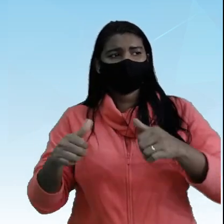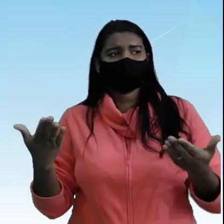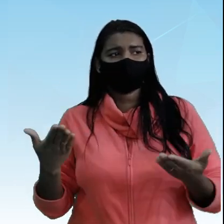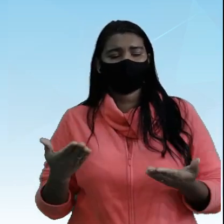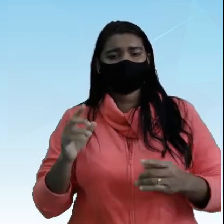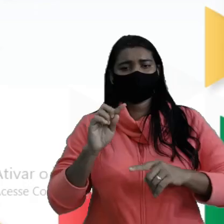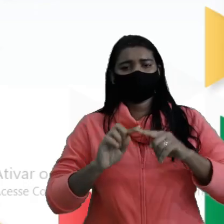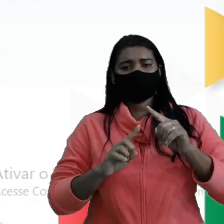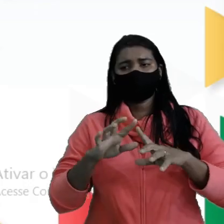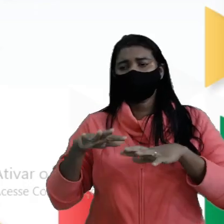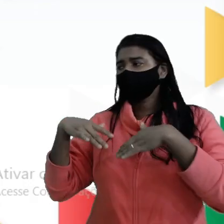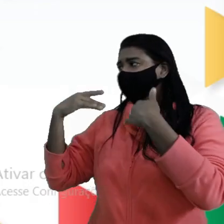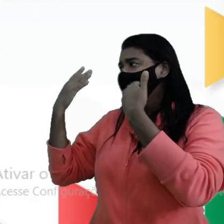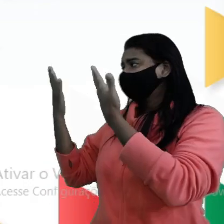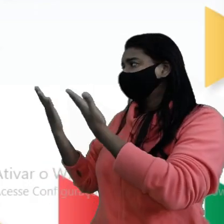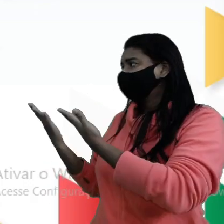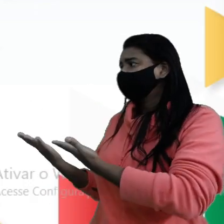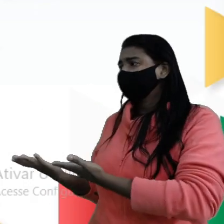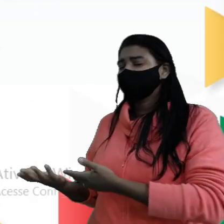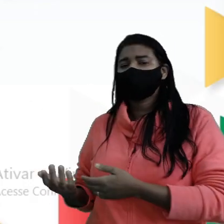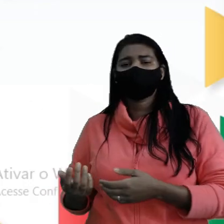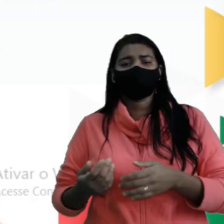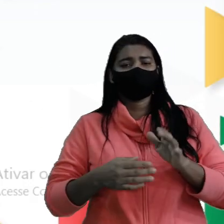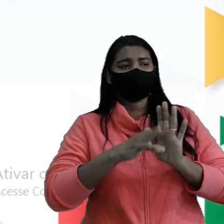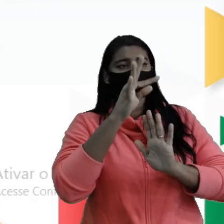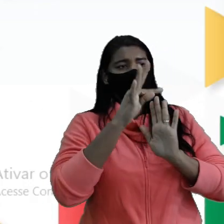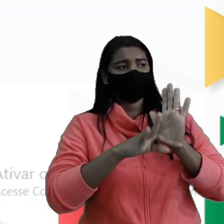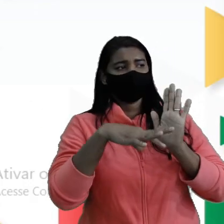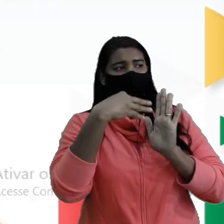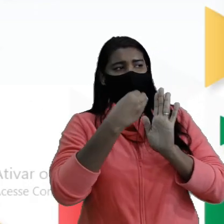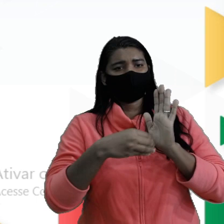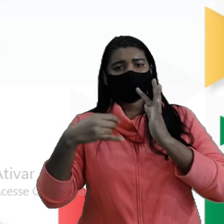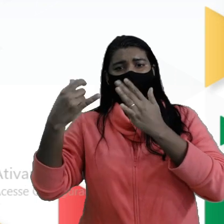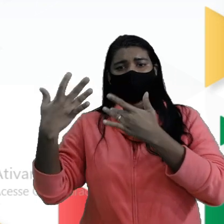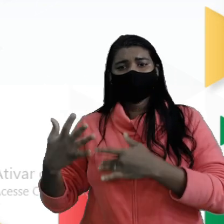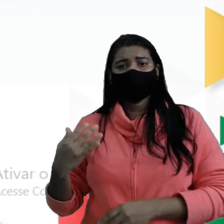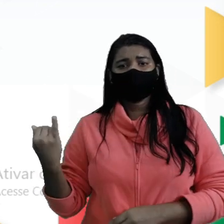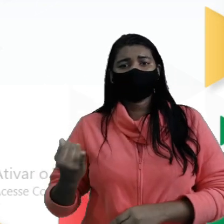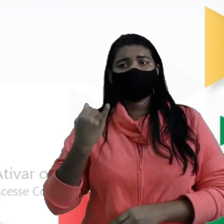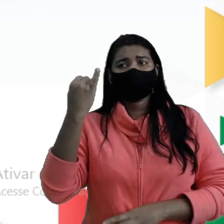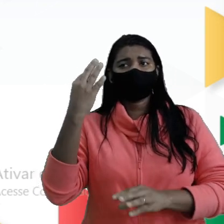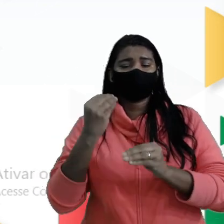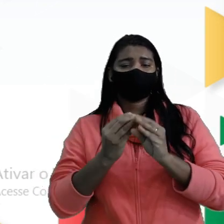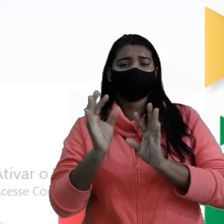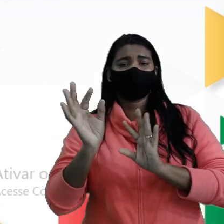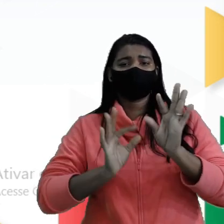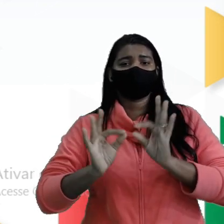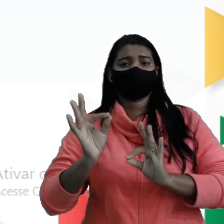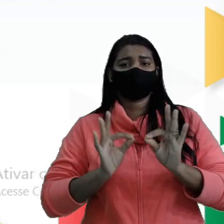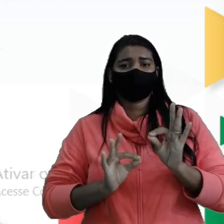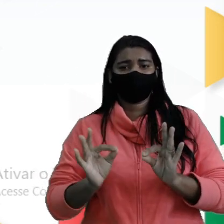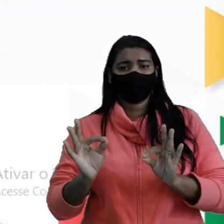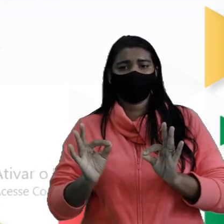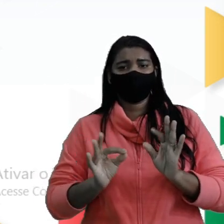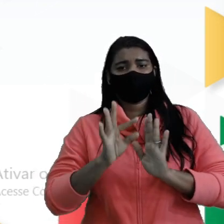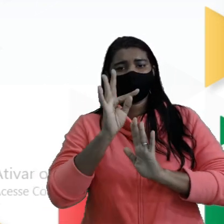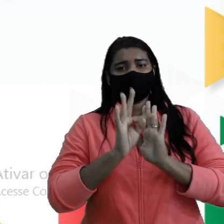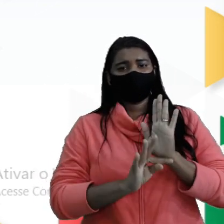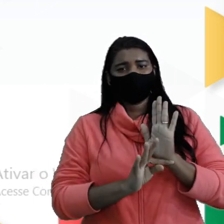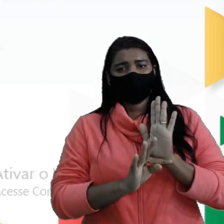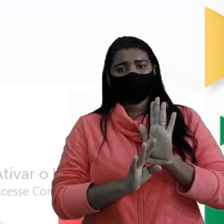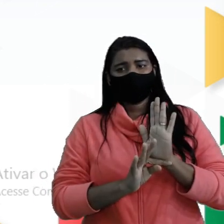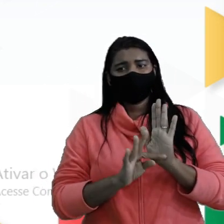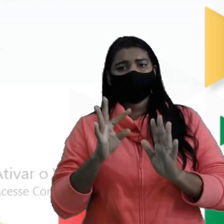atividade, reflita sobre o texto, explique qual a importância da organização da estrutura do texto